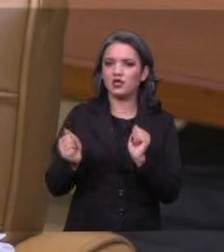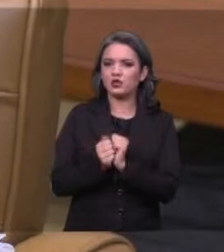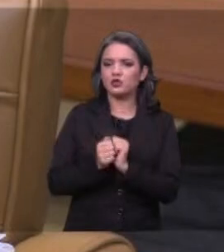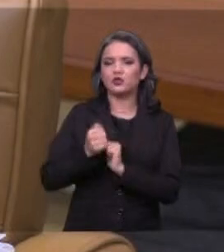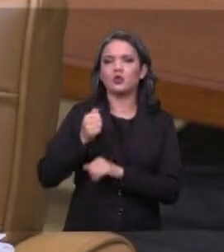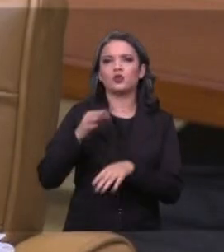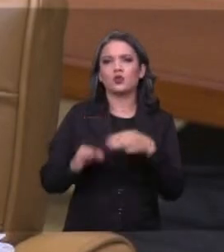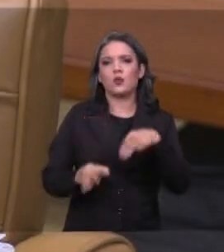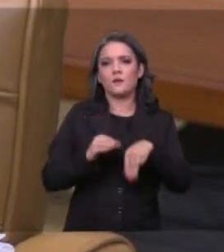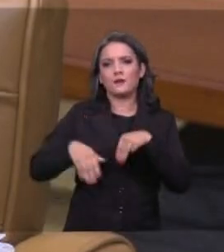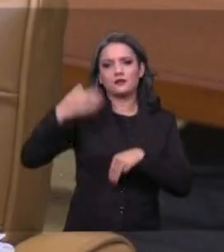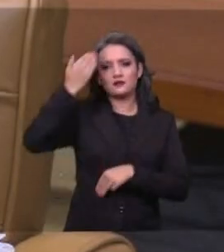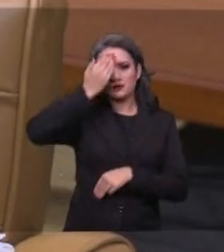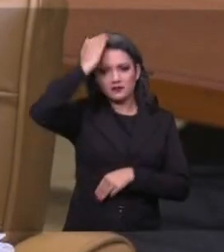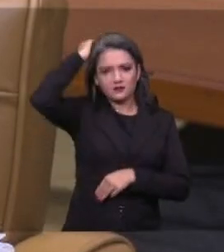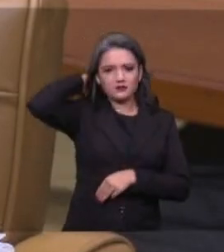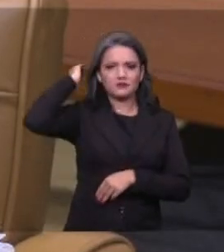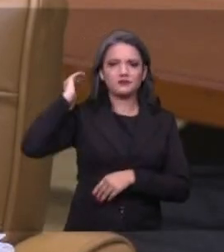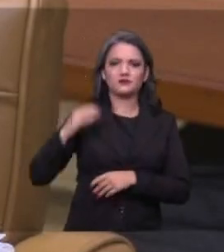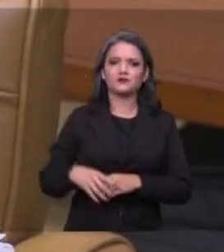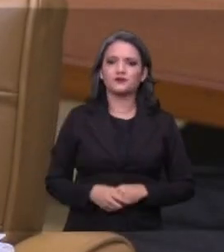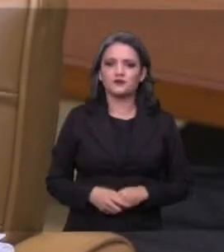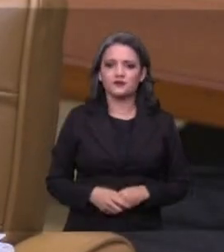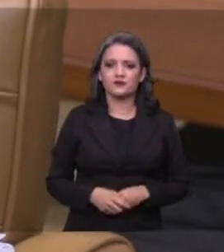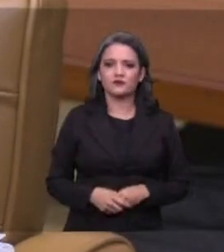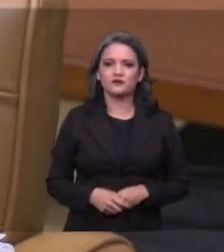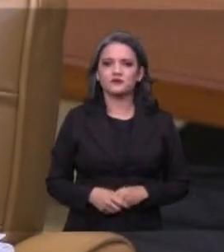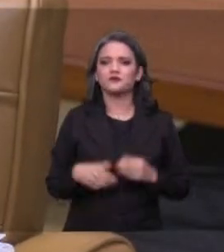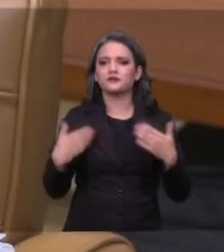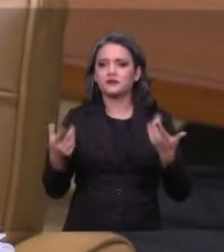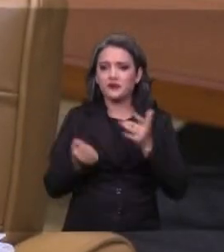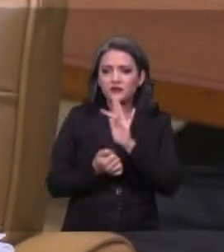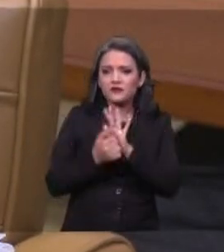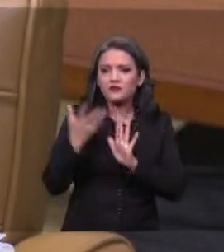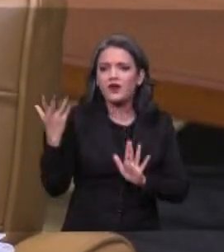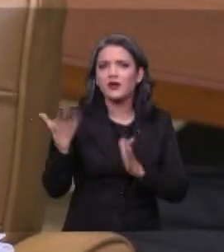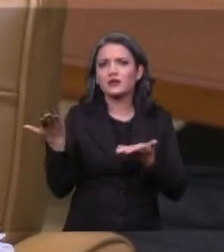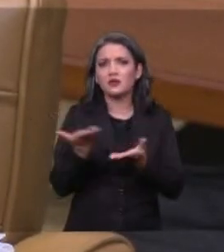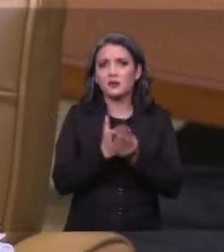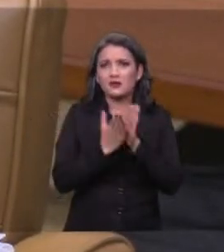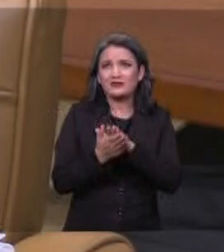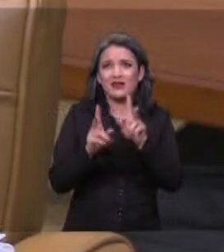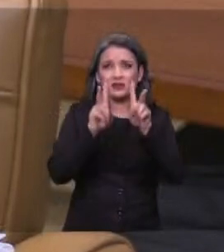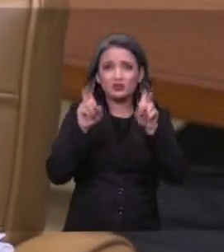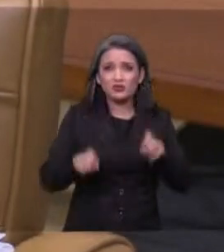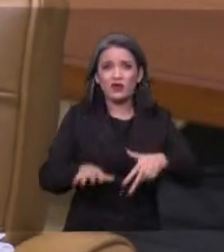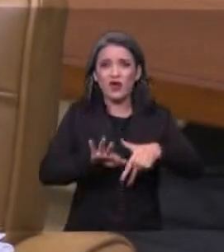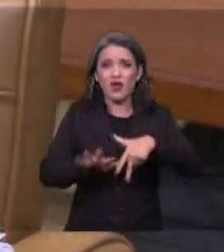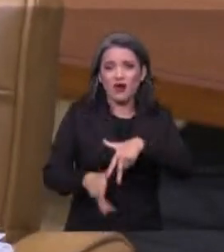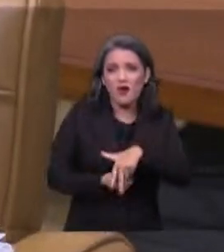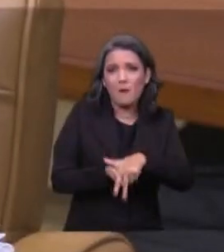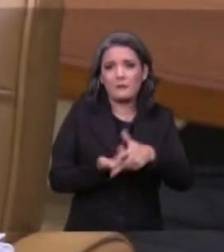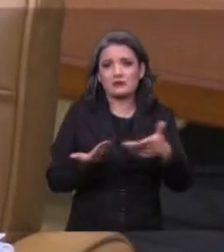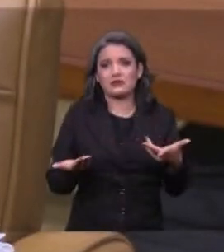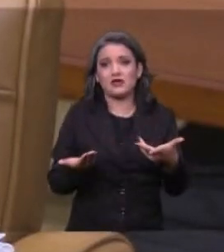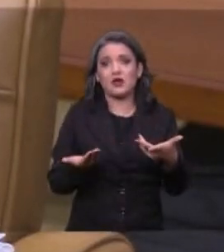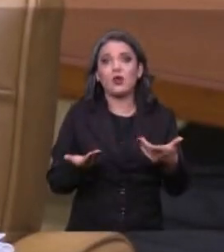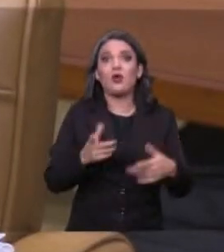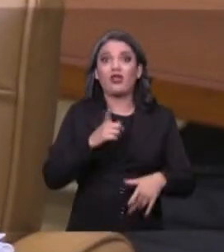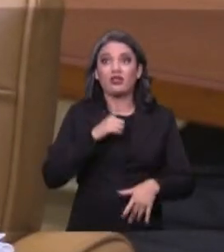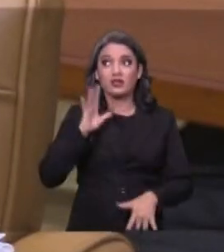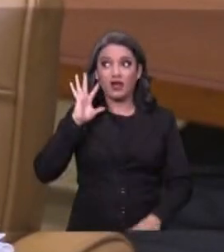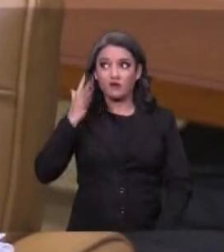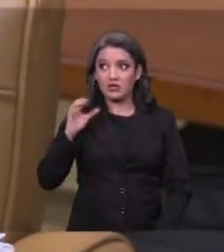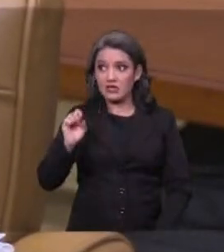Cristiano Zanin sobre essa questão. Muitos dos casos importantes de corrupção, por decisão do Supremo